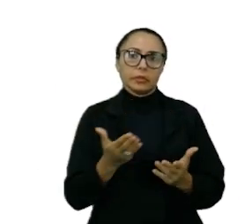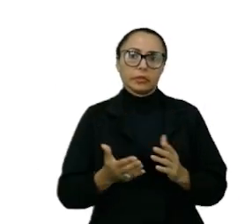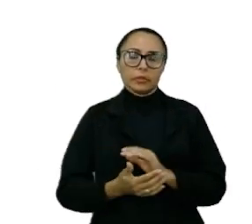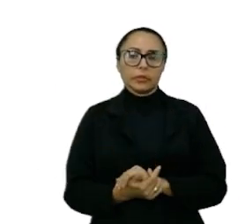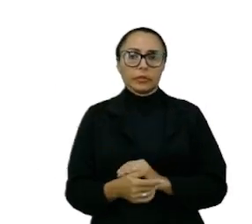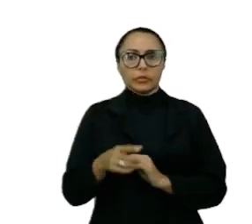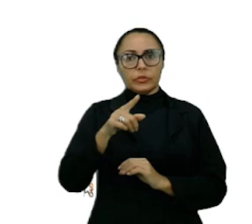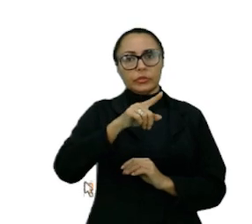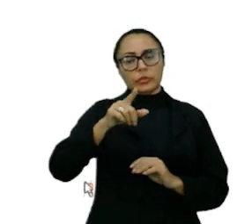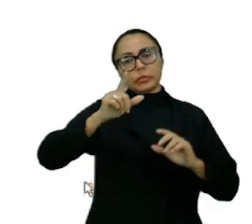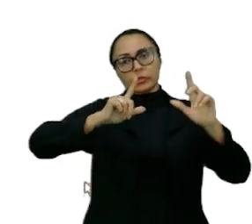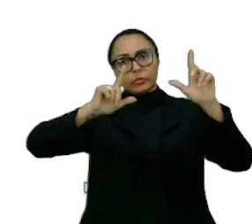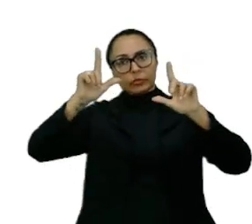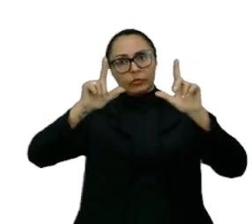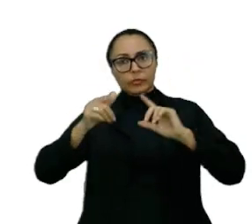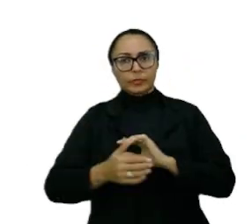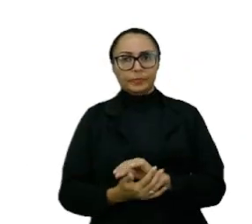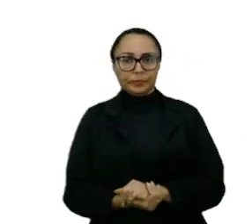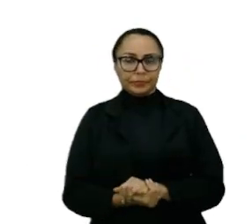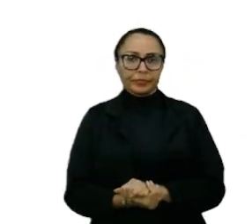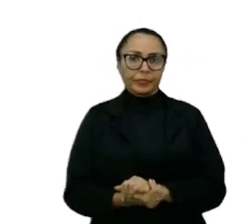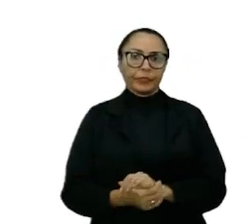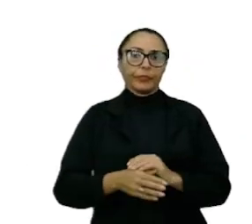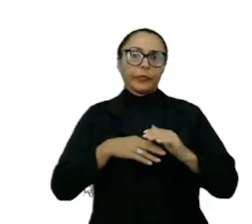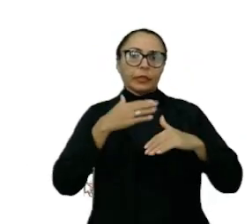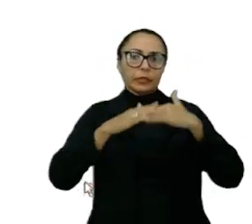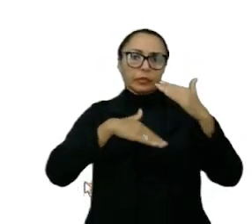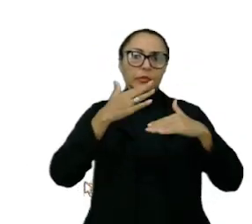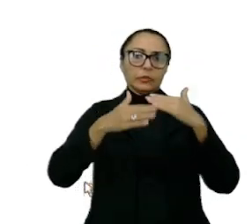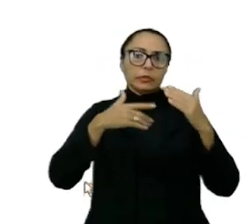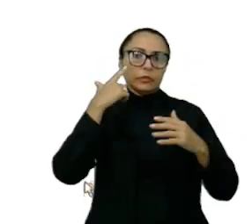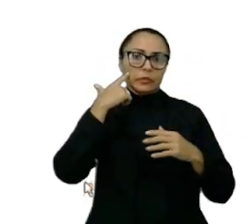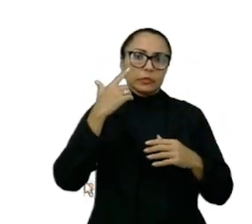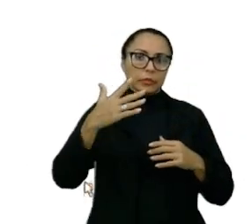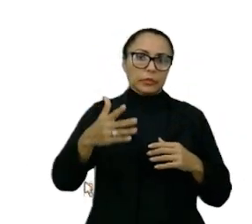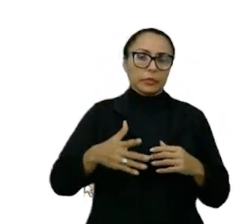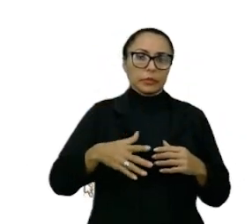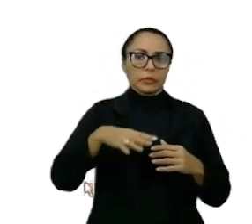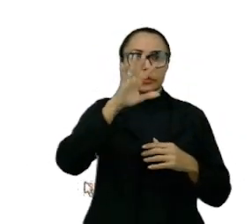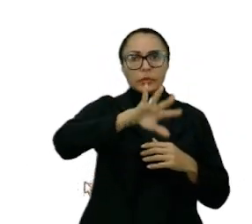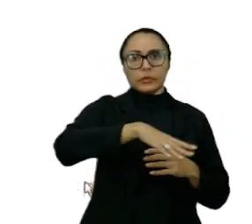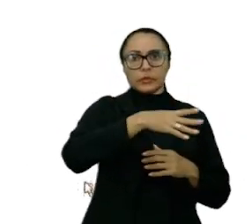sua tela, o processo, um fluxograma